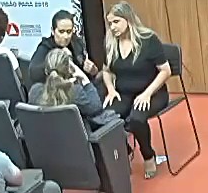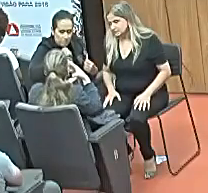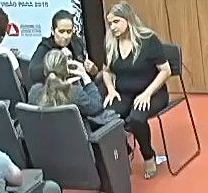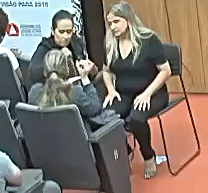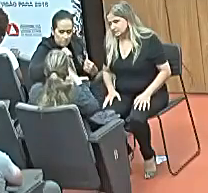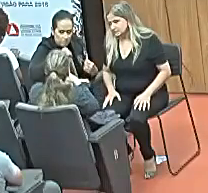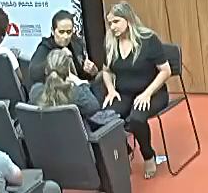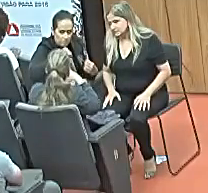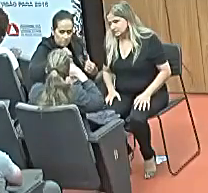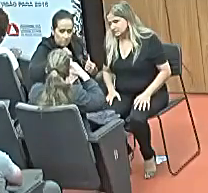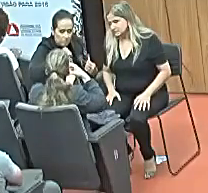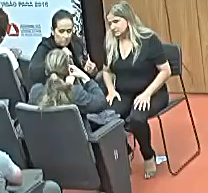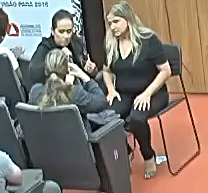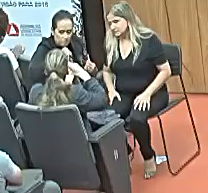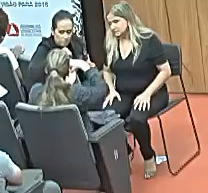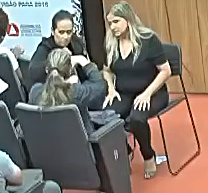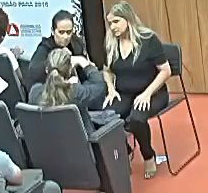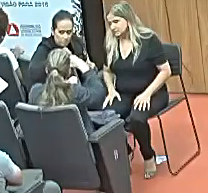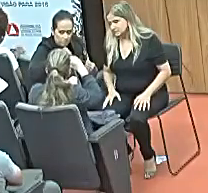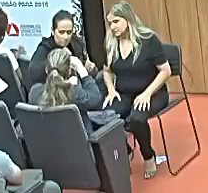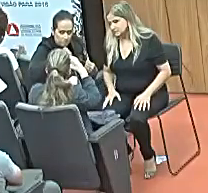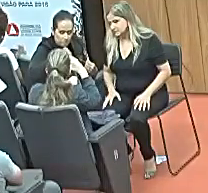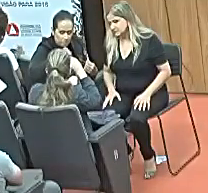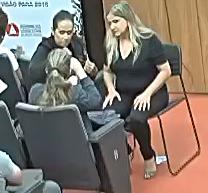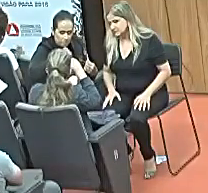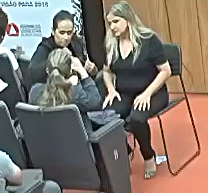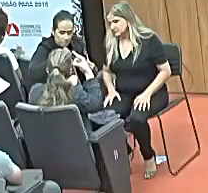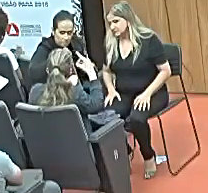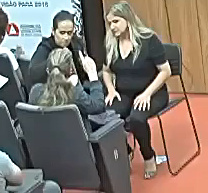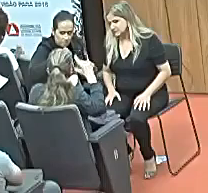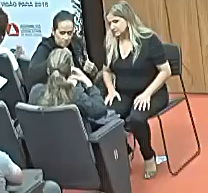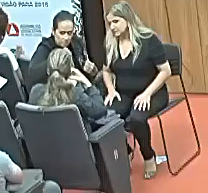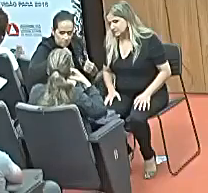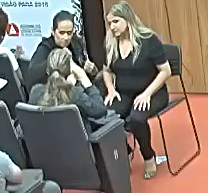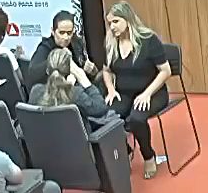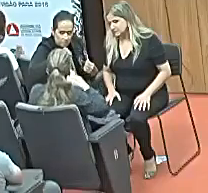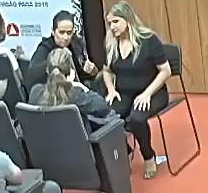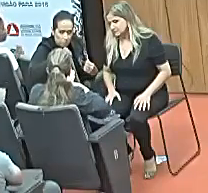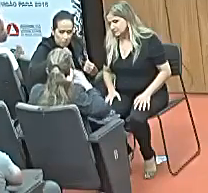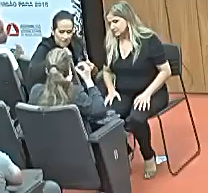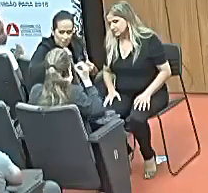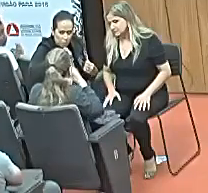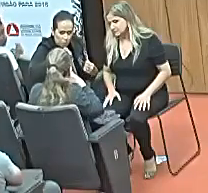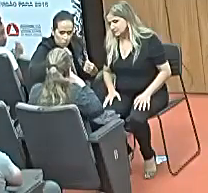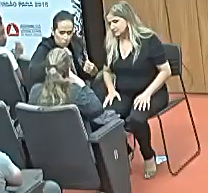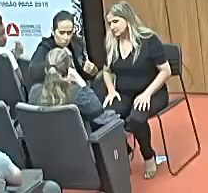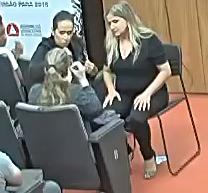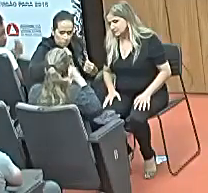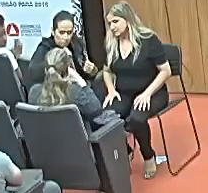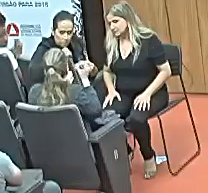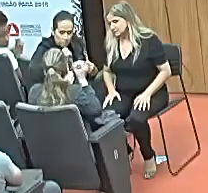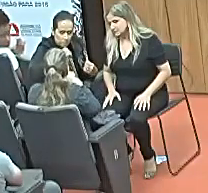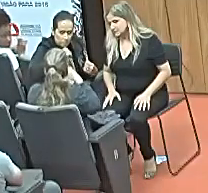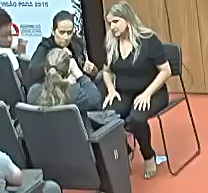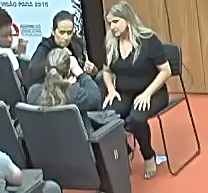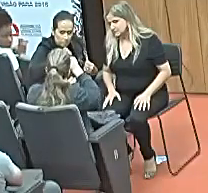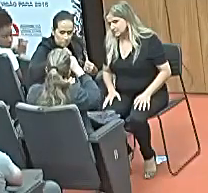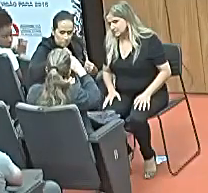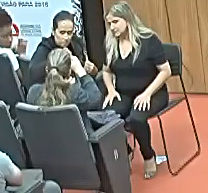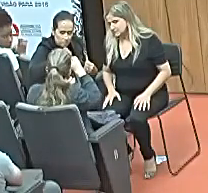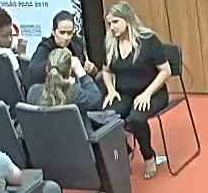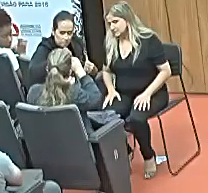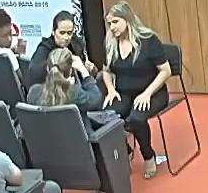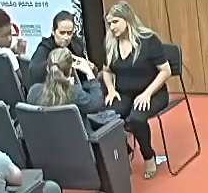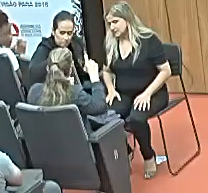que ela tenha de alfabetização de pelo brasil alfabetizado somente o norte e nordeste de